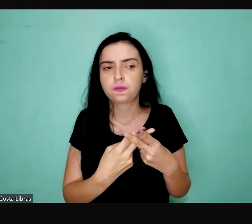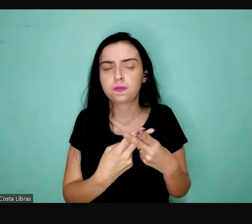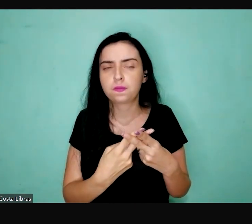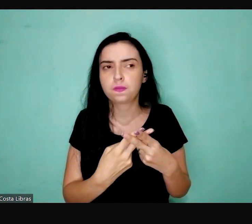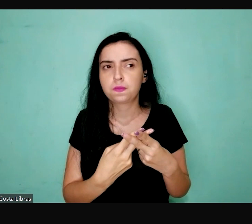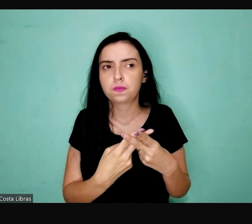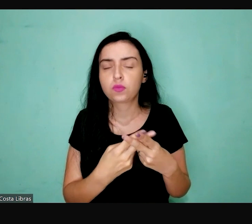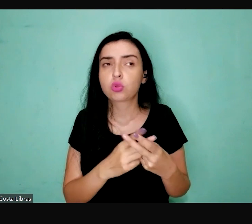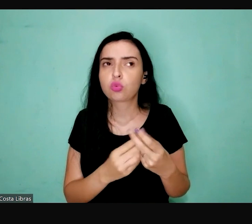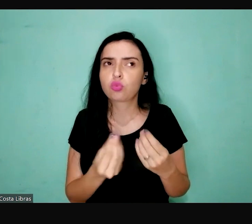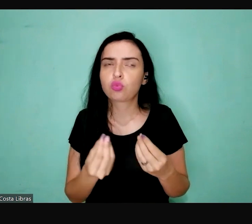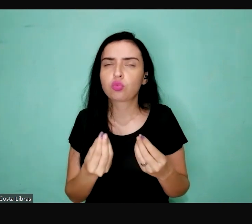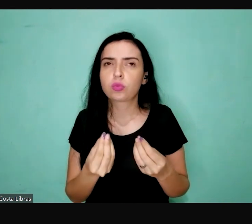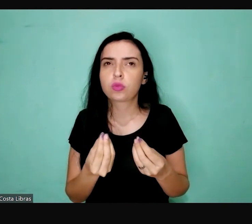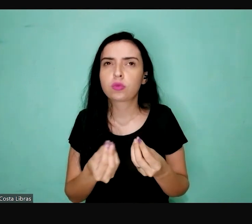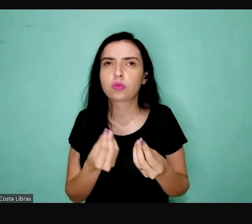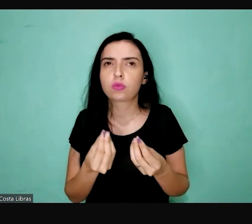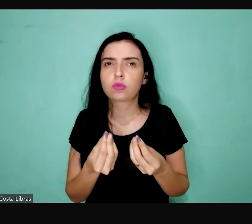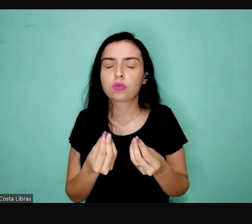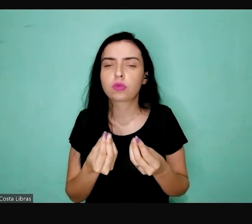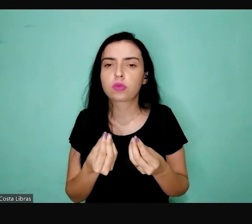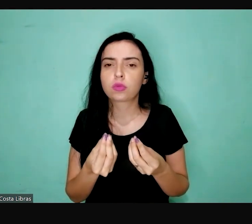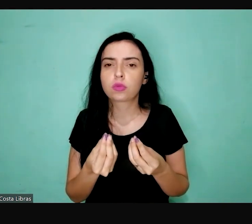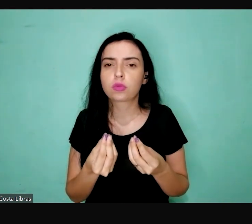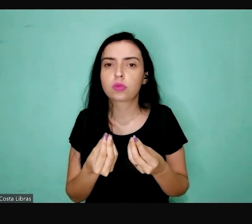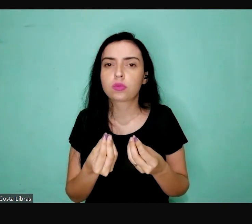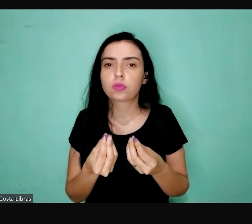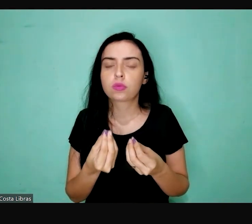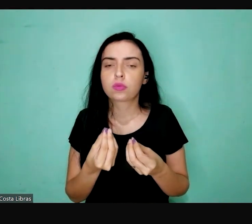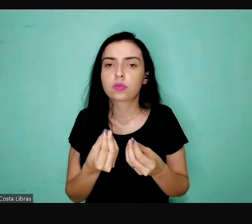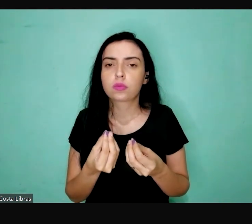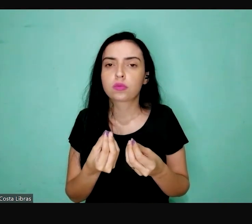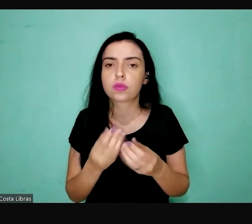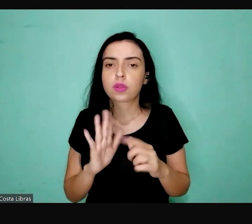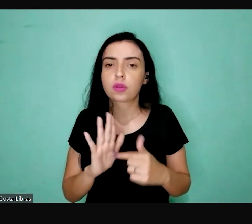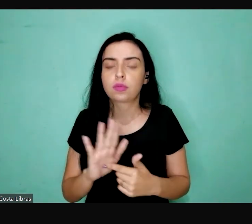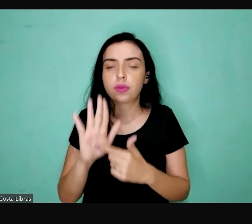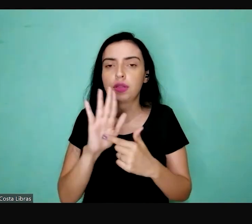foi. eh, eh, eh, Apareceu